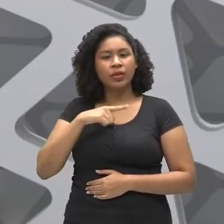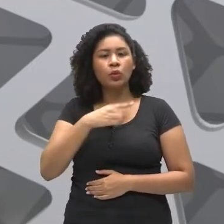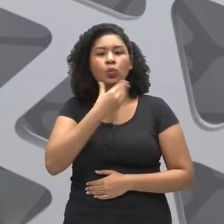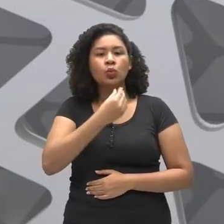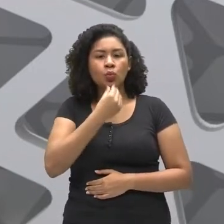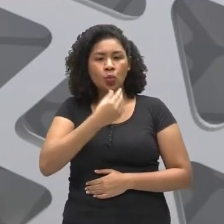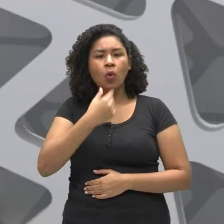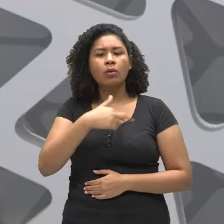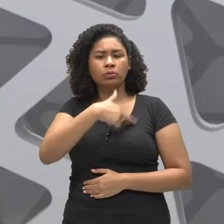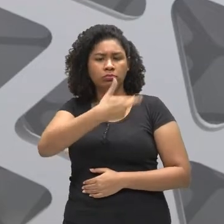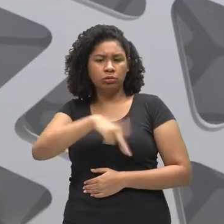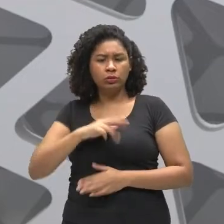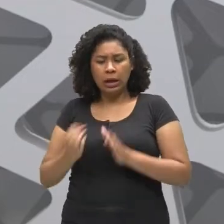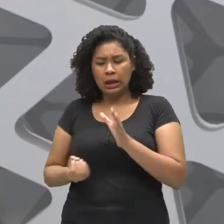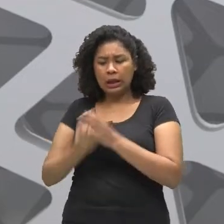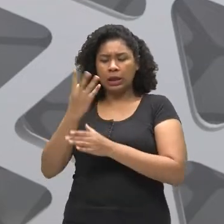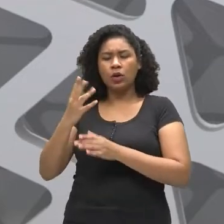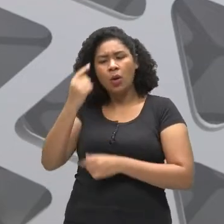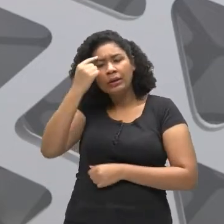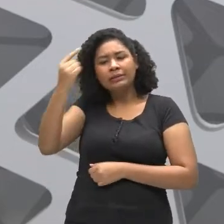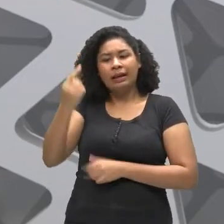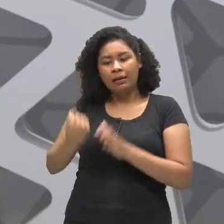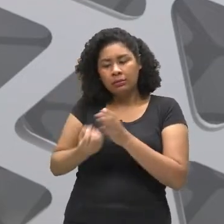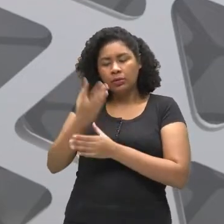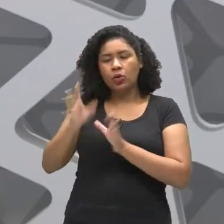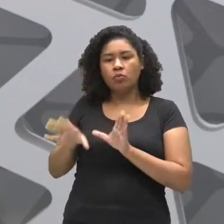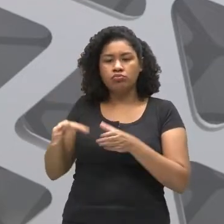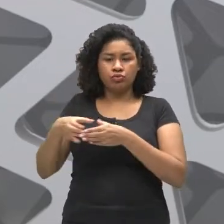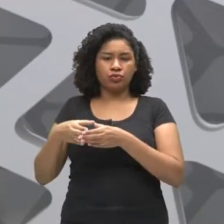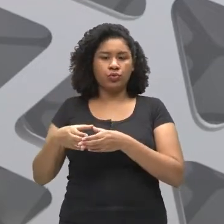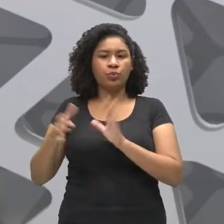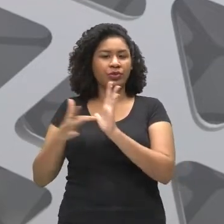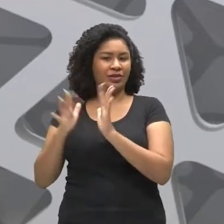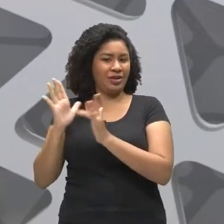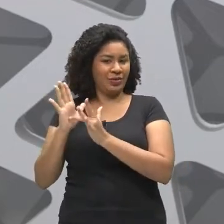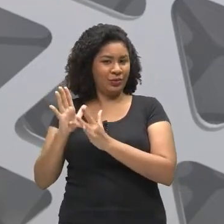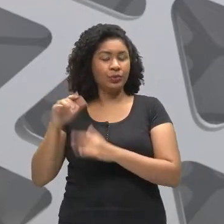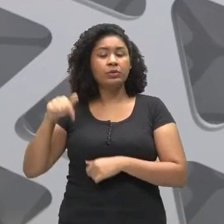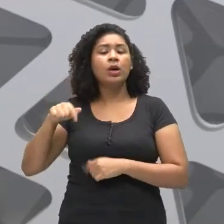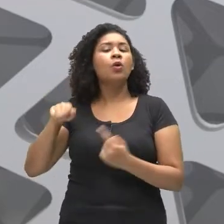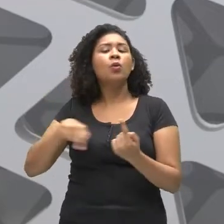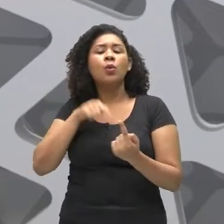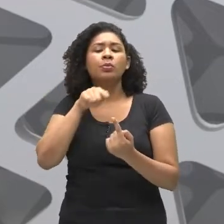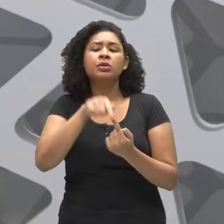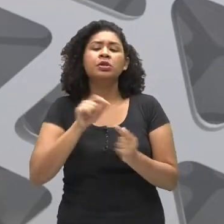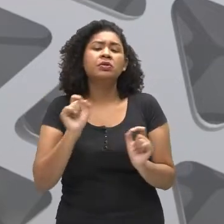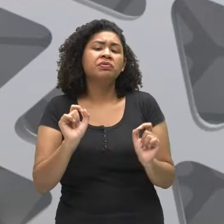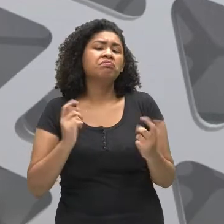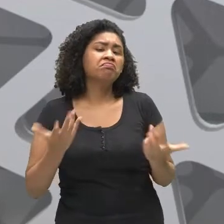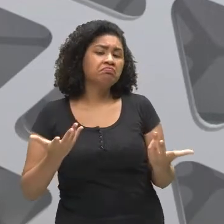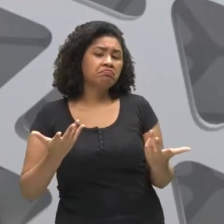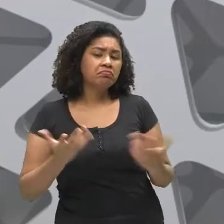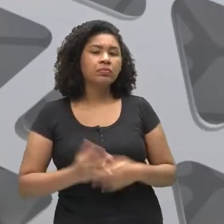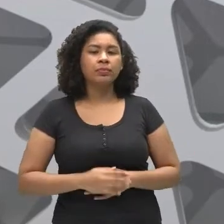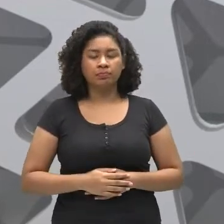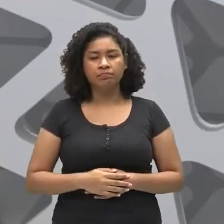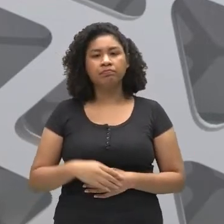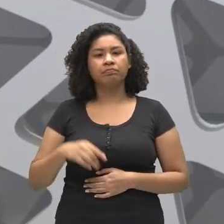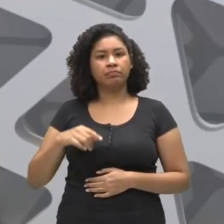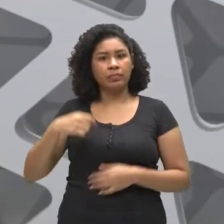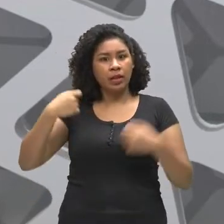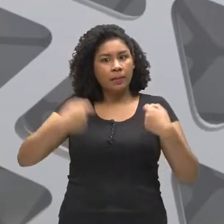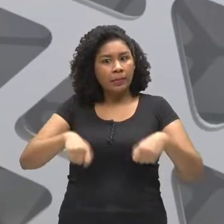vai criar essa companhia. E ele vai criá-la com o objetivo de, olha aqui para a professora seriamente, precisamos